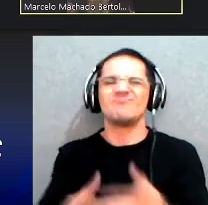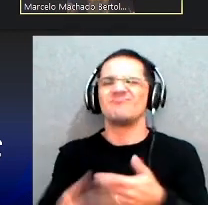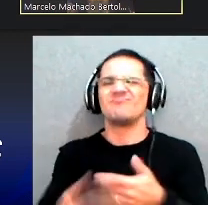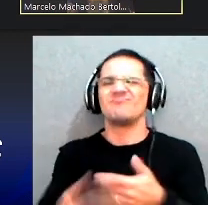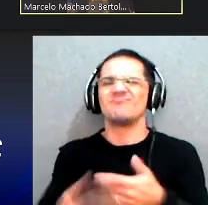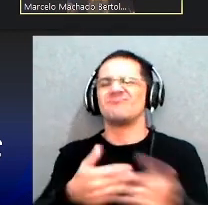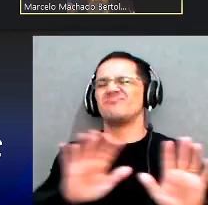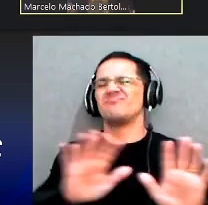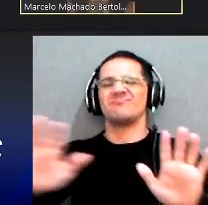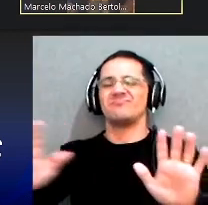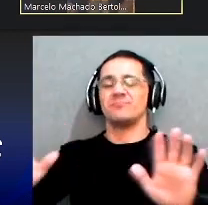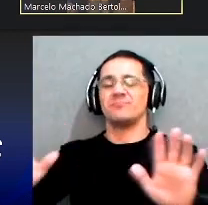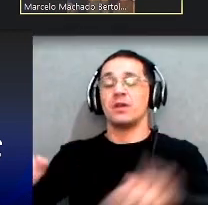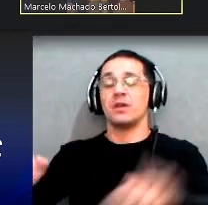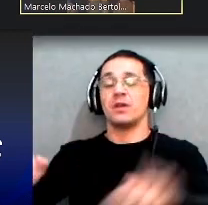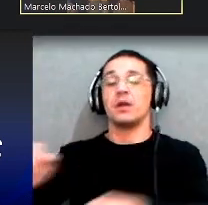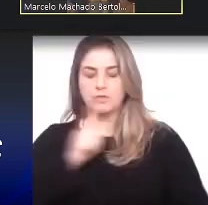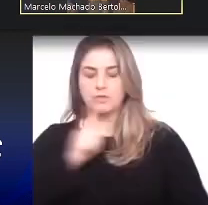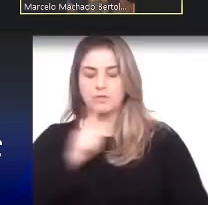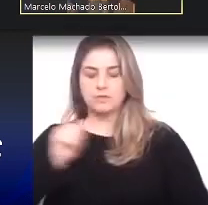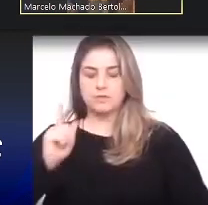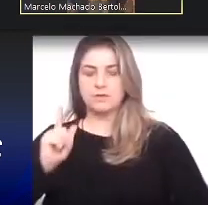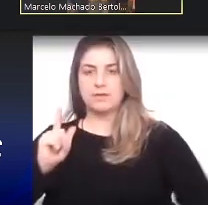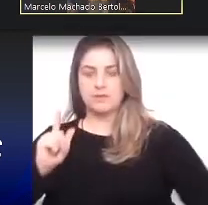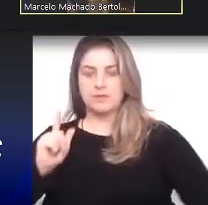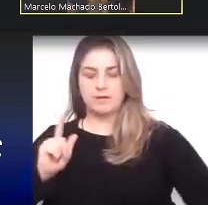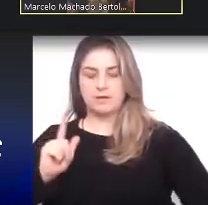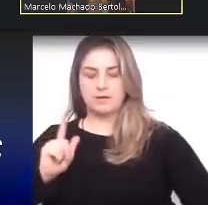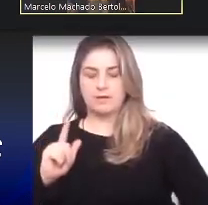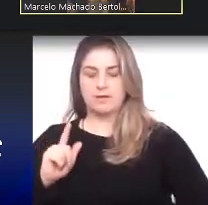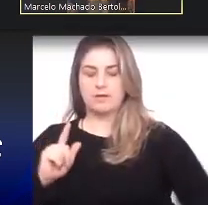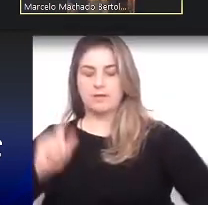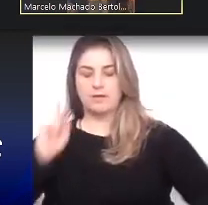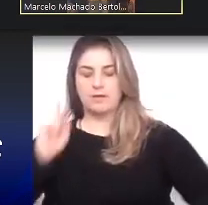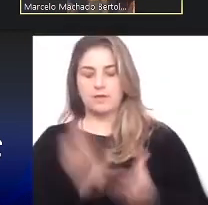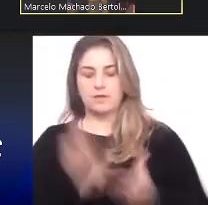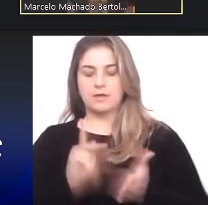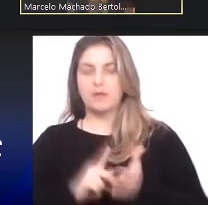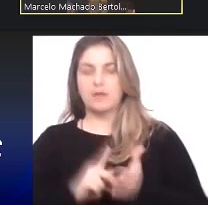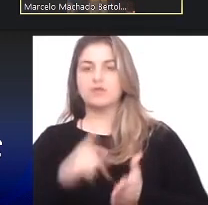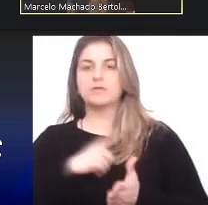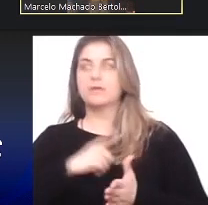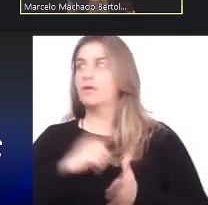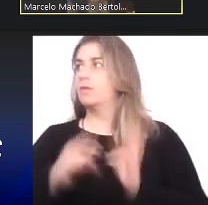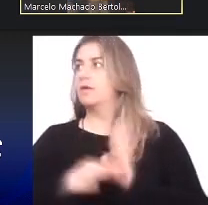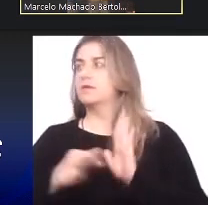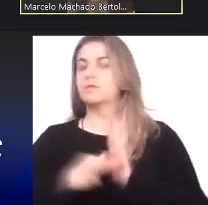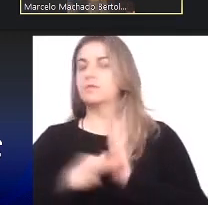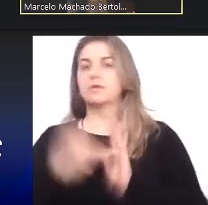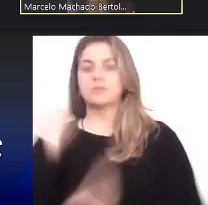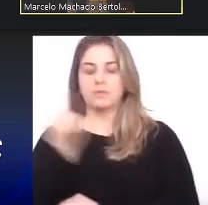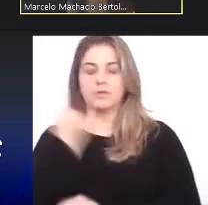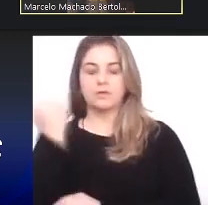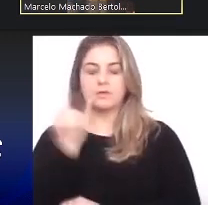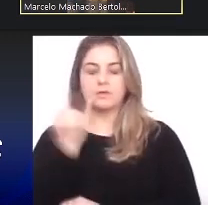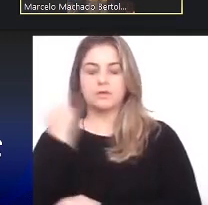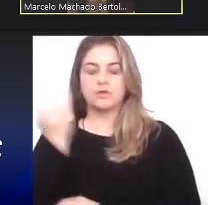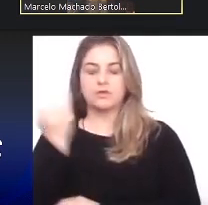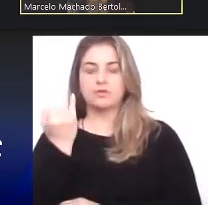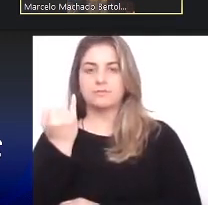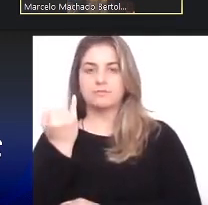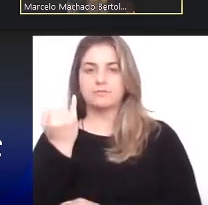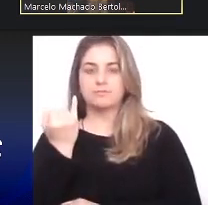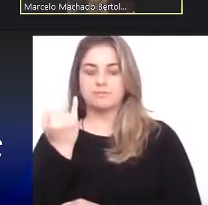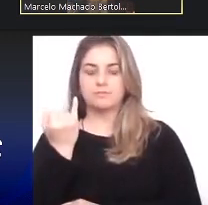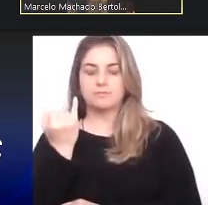dê certo. Mais do que nunca é importante, dizia Daniel Santoro em conferência sobre